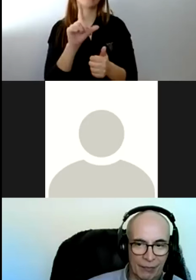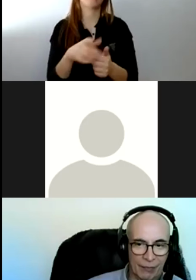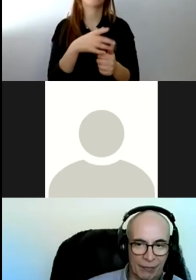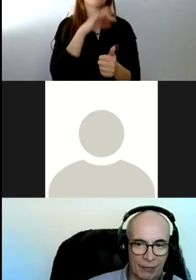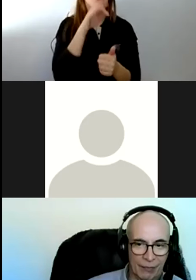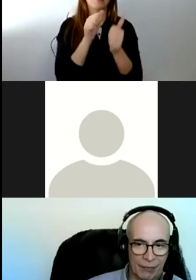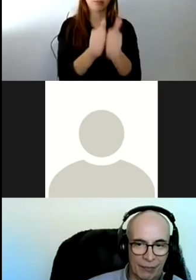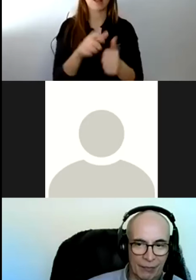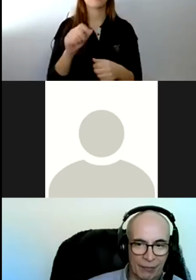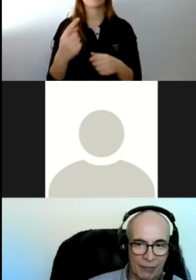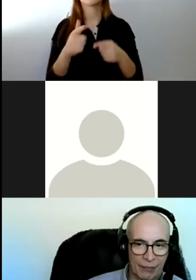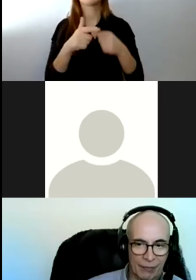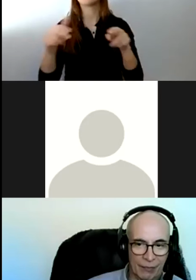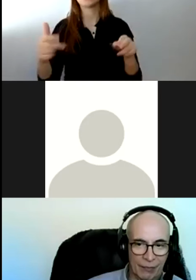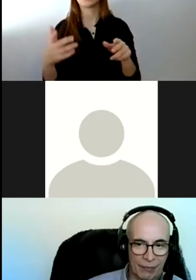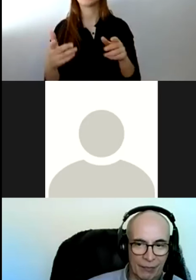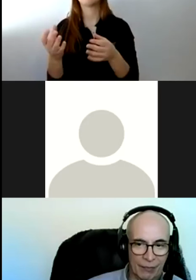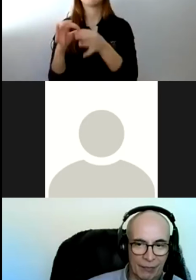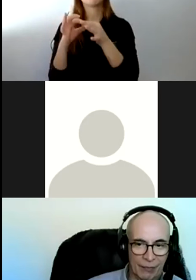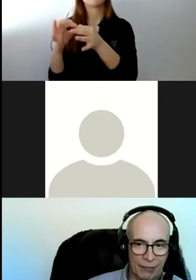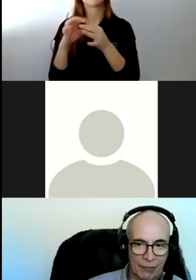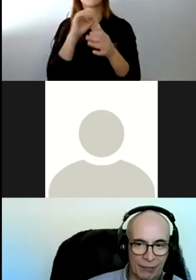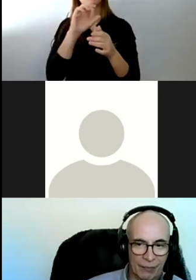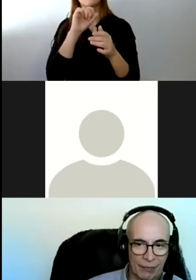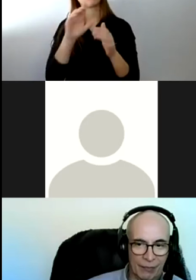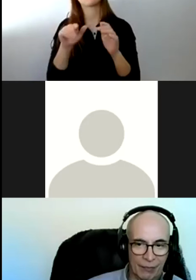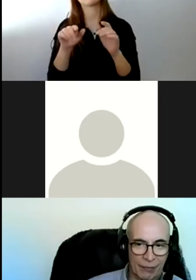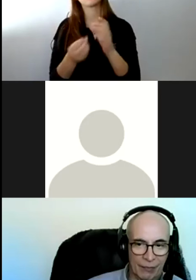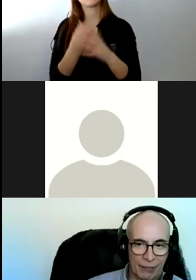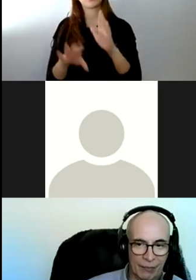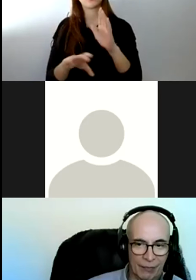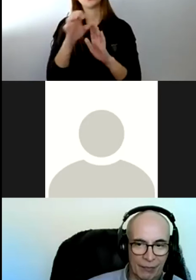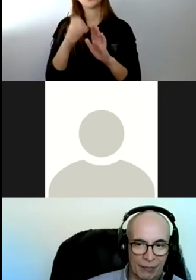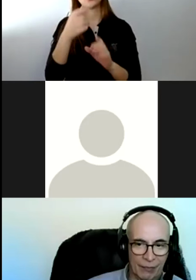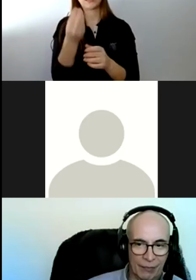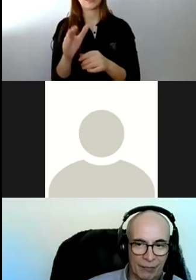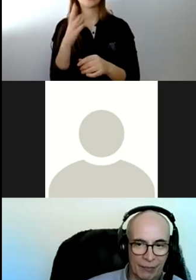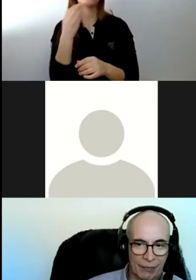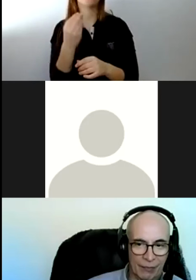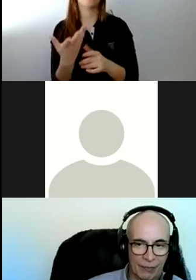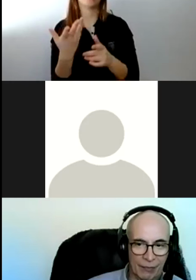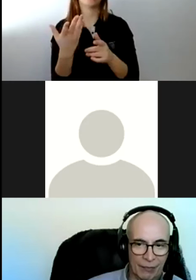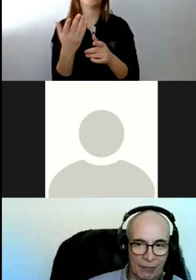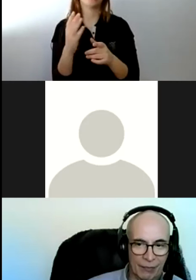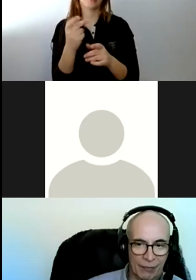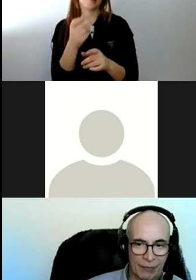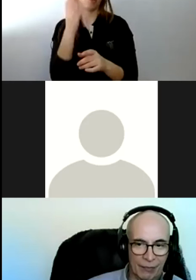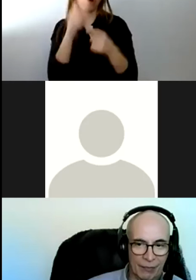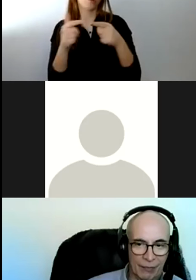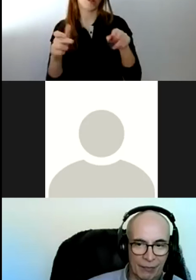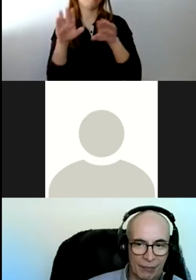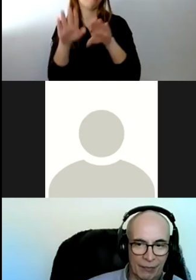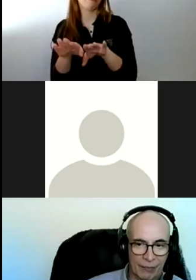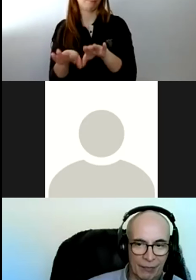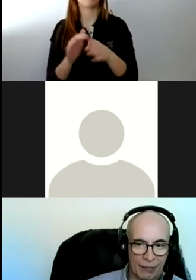hospitais, o que permite criar condições para as crianças e jovens em internamento. Os recursos na comunidade. Temos as equipas